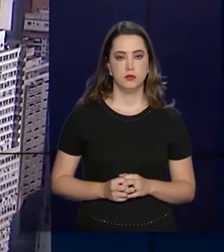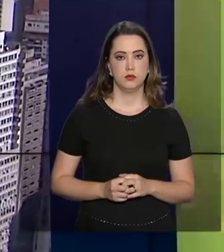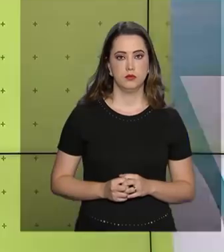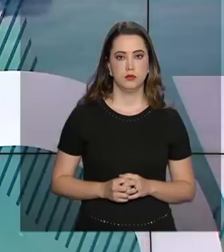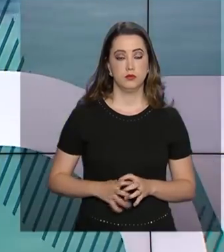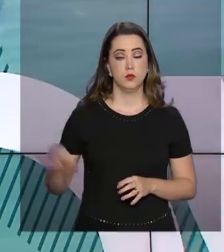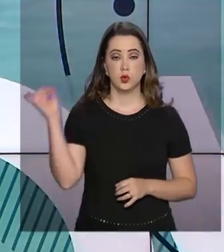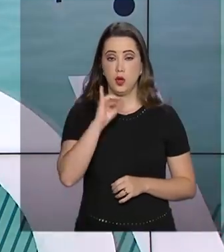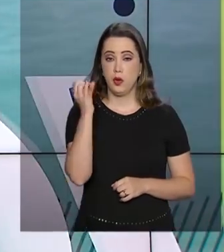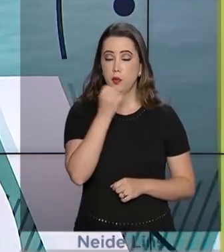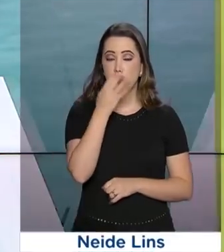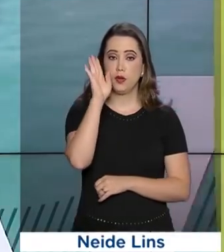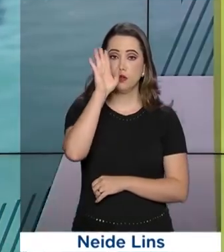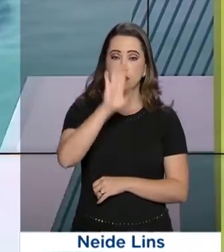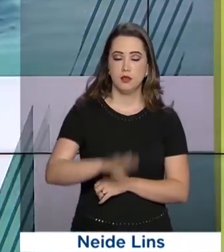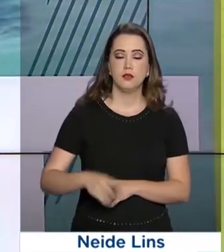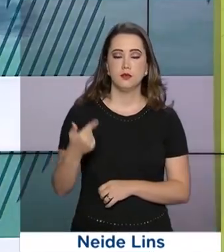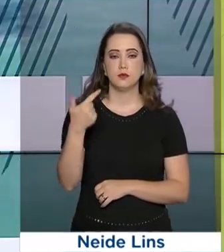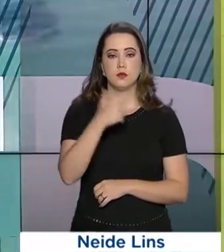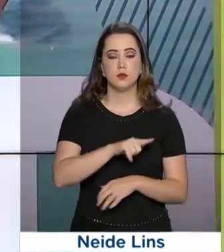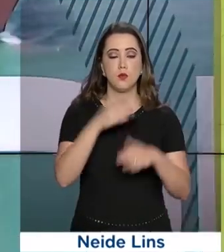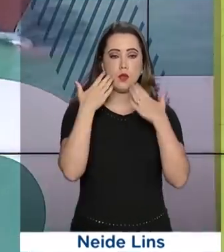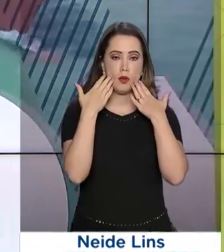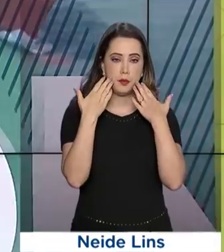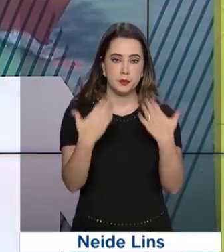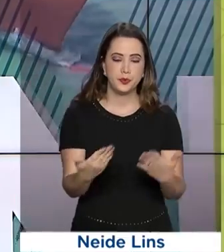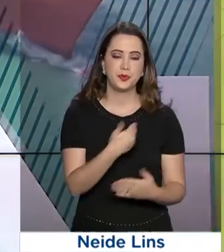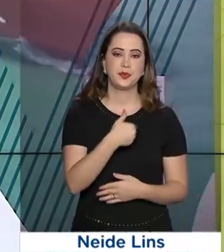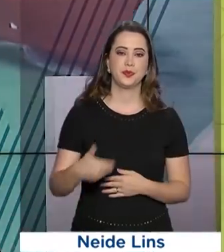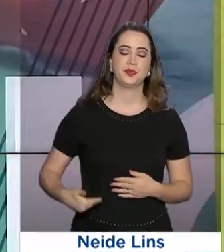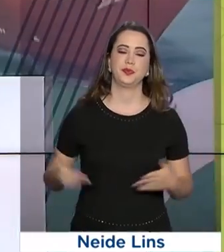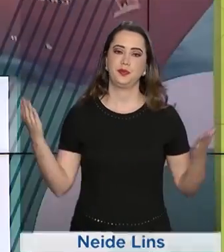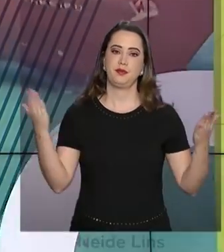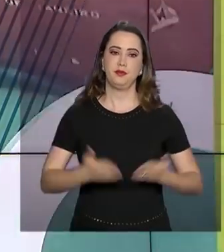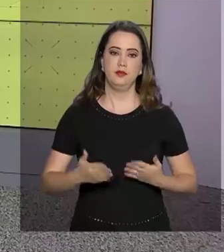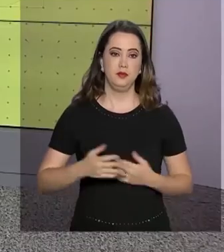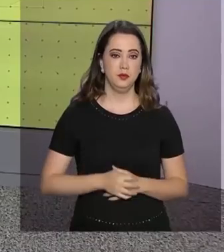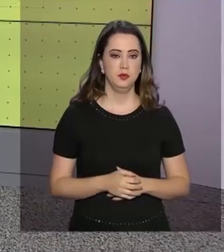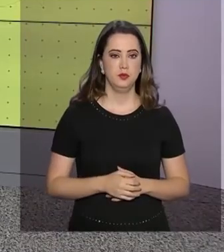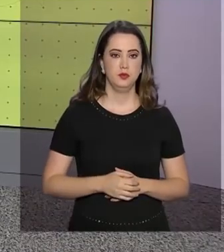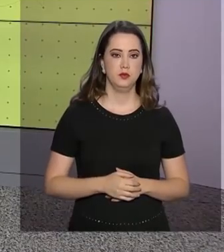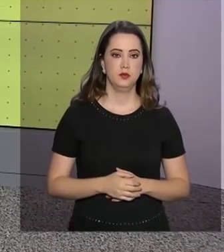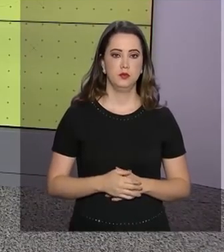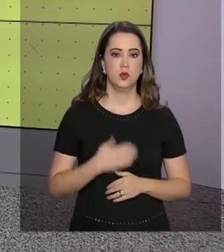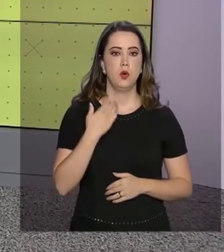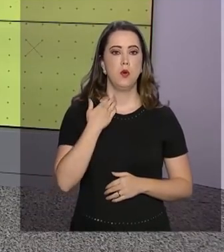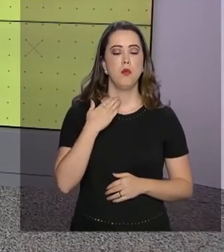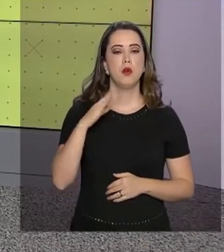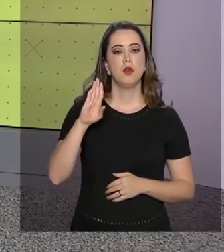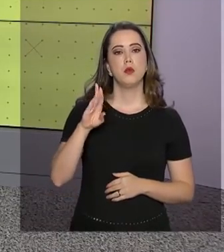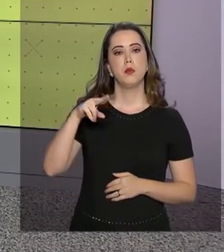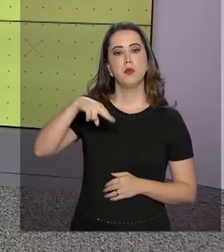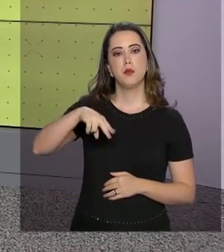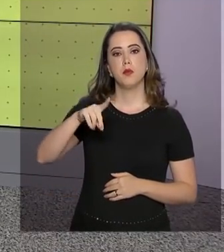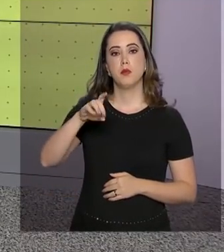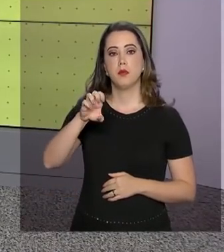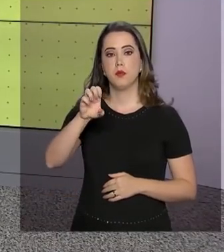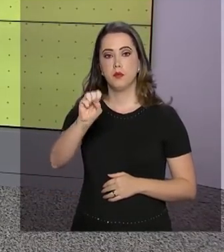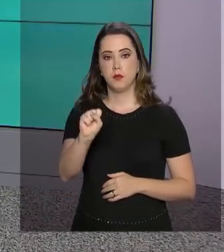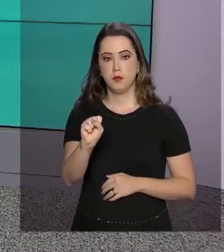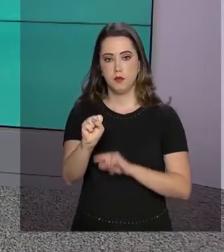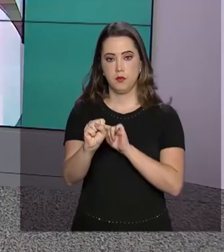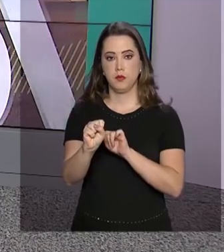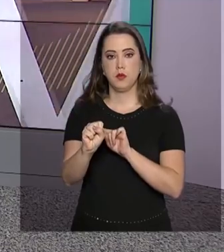olá boa tarde estamos de volta com mais uma edição do governo agora o bnds banco nacional de